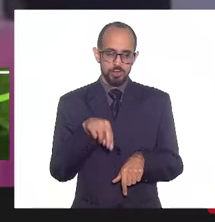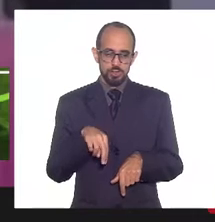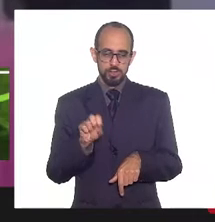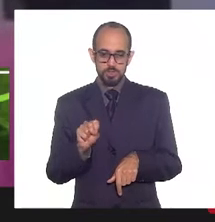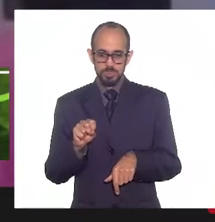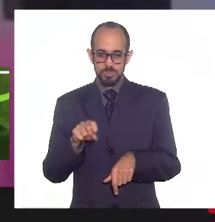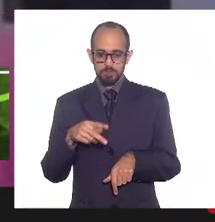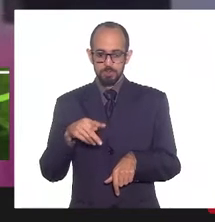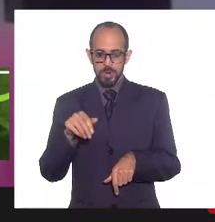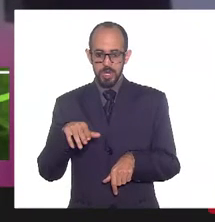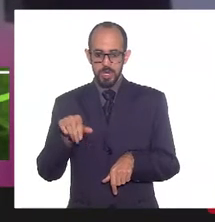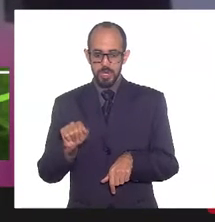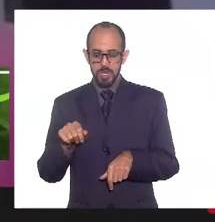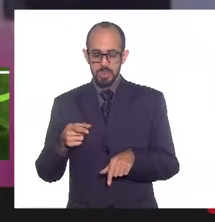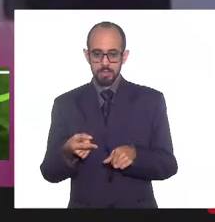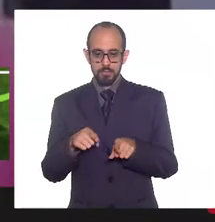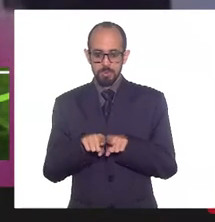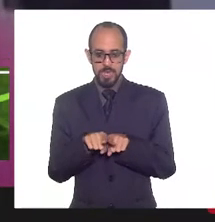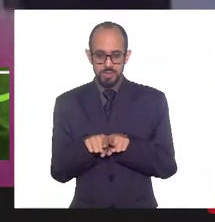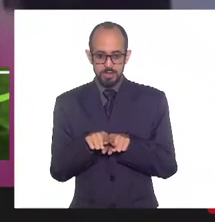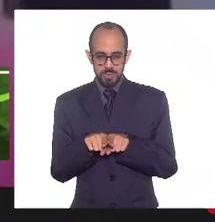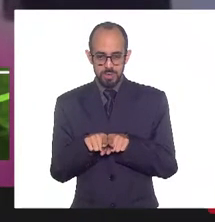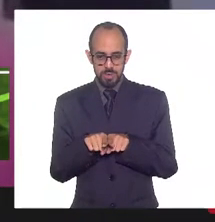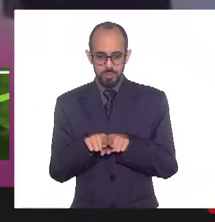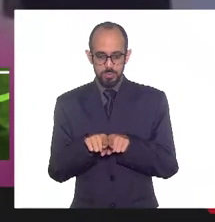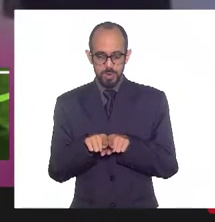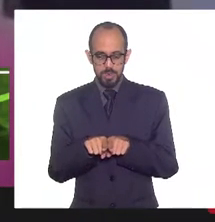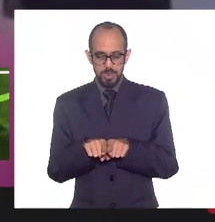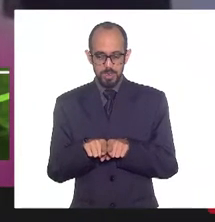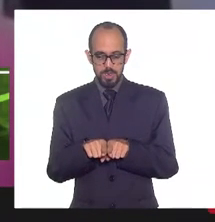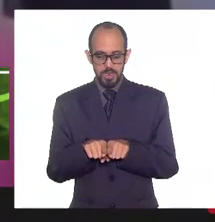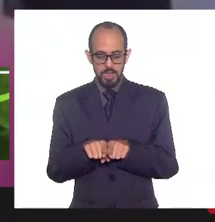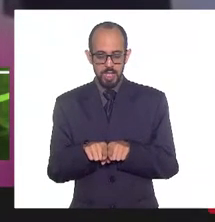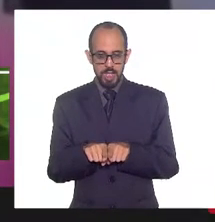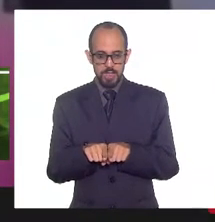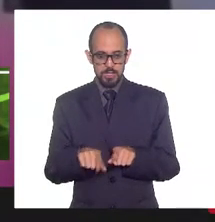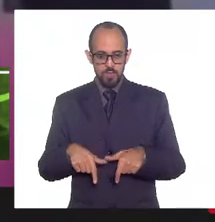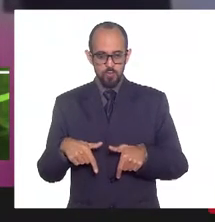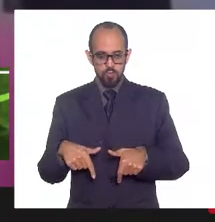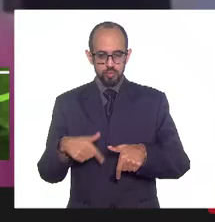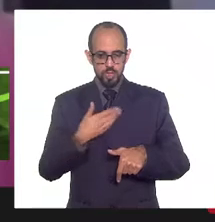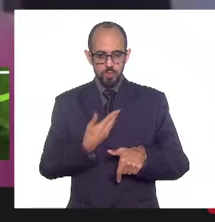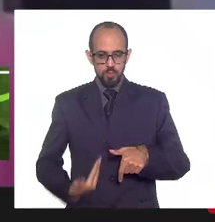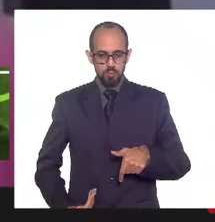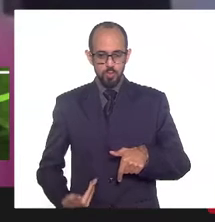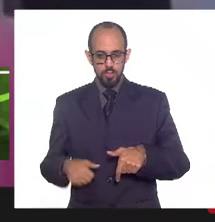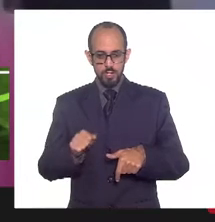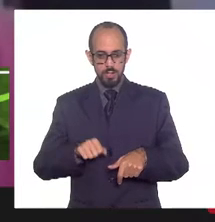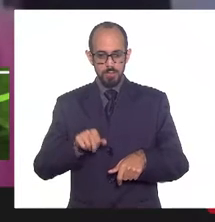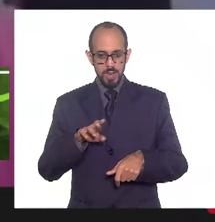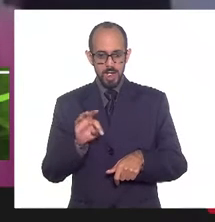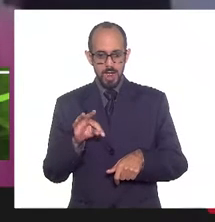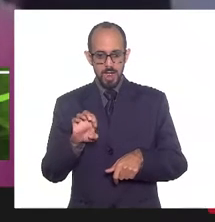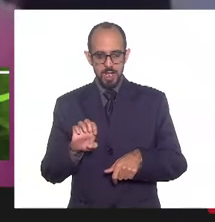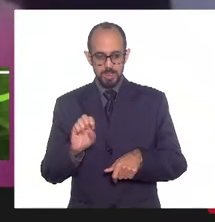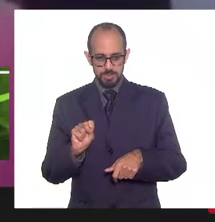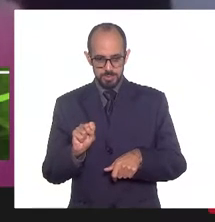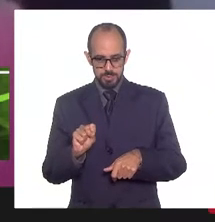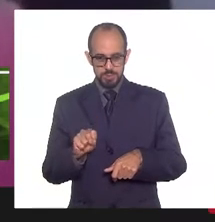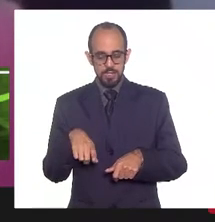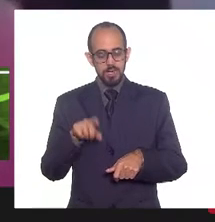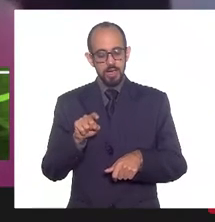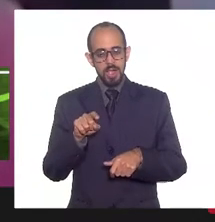para ter a função pública voltada para as artes que é o nosso perfil do Rio de Janeiro acho que as pessoas ainda não